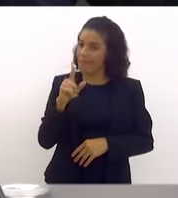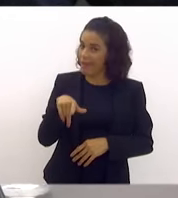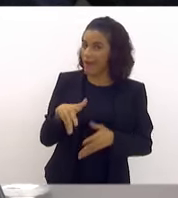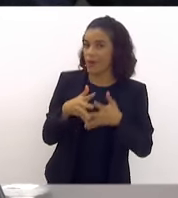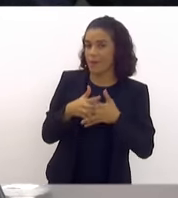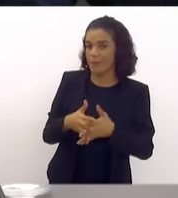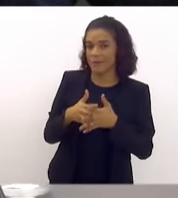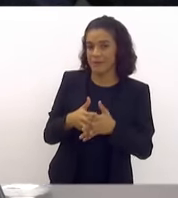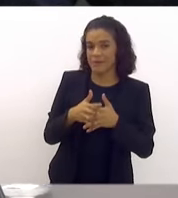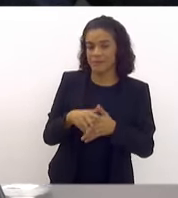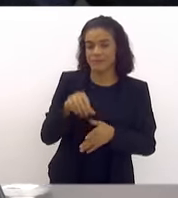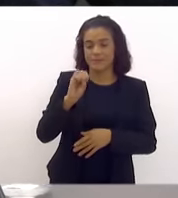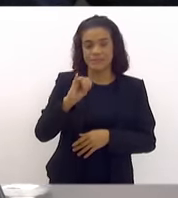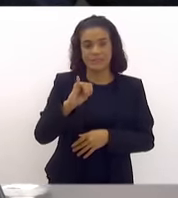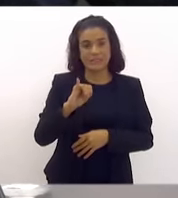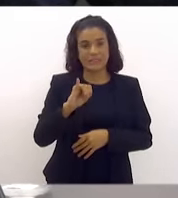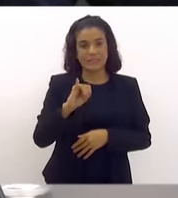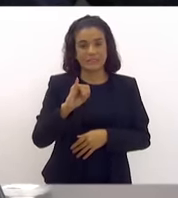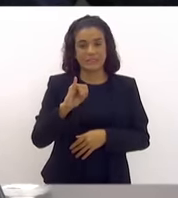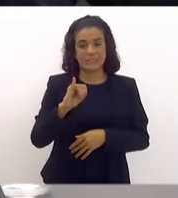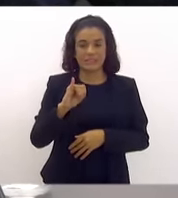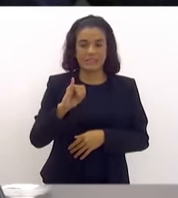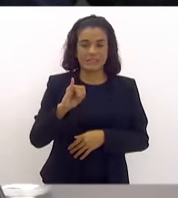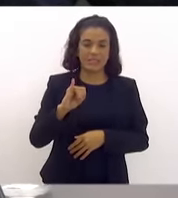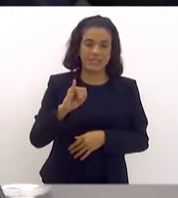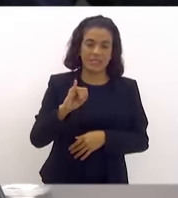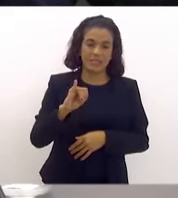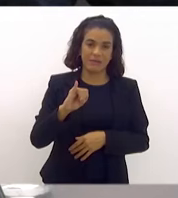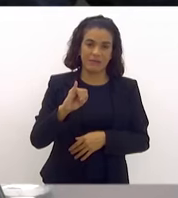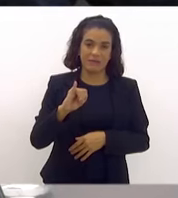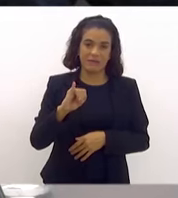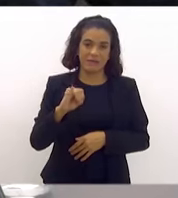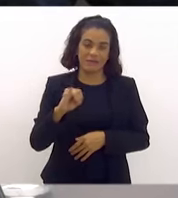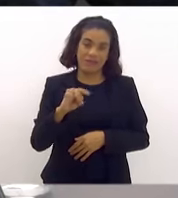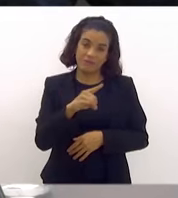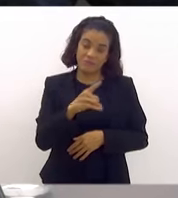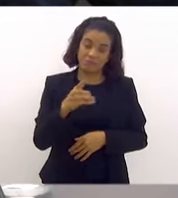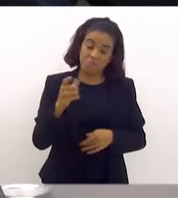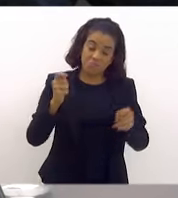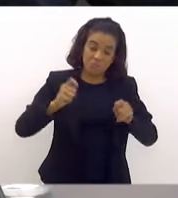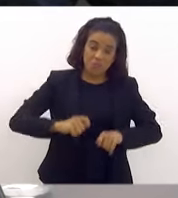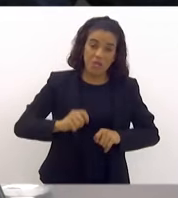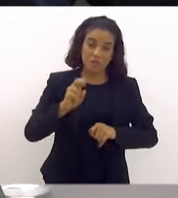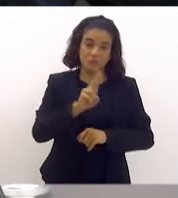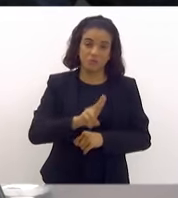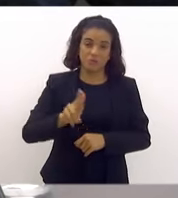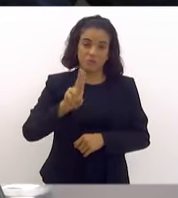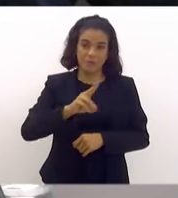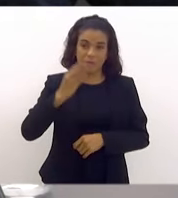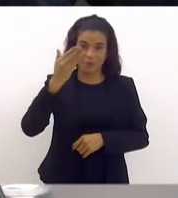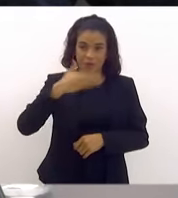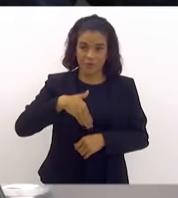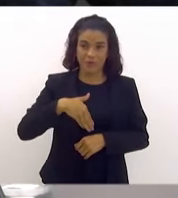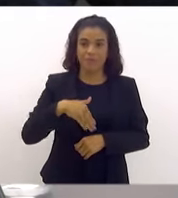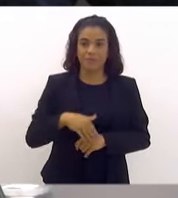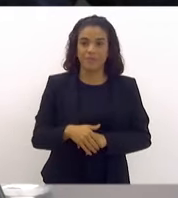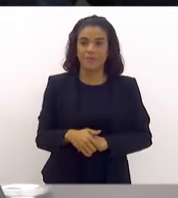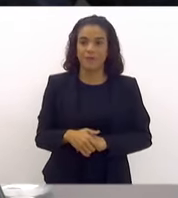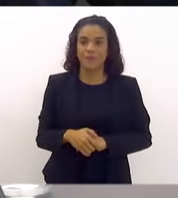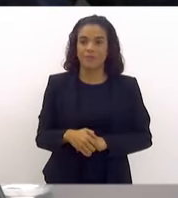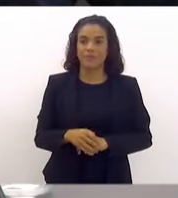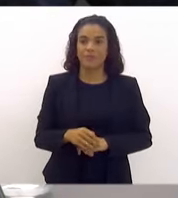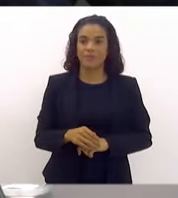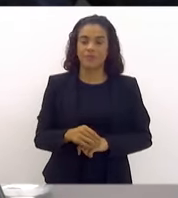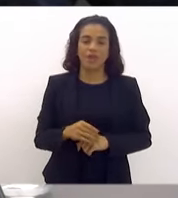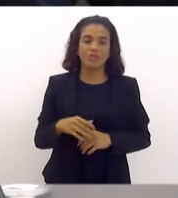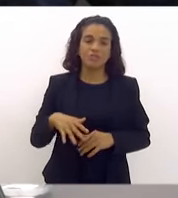pudéssemos valer EMS luto desse meio de prova nós estamos vivendo uma escalada da violência